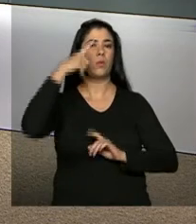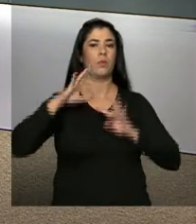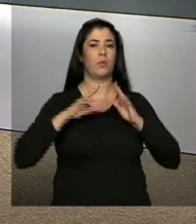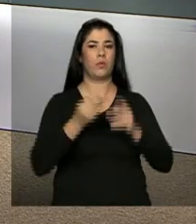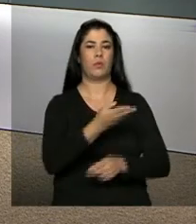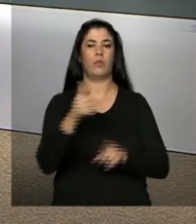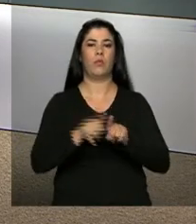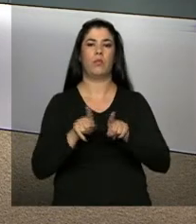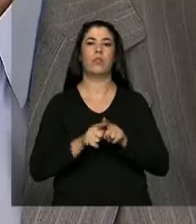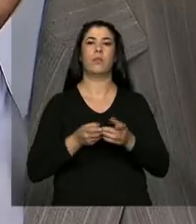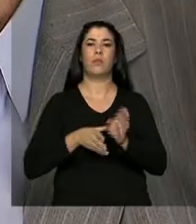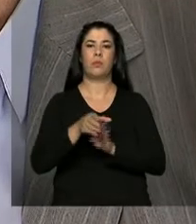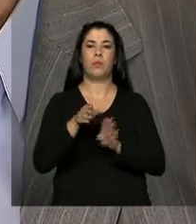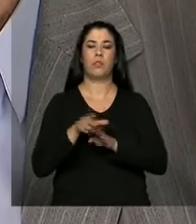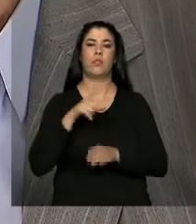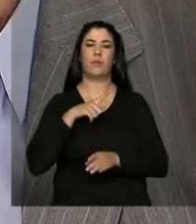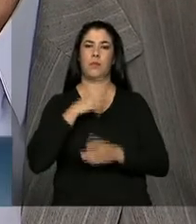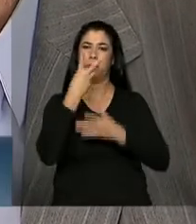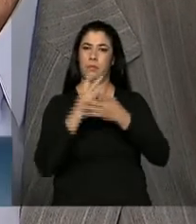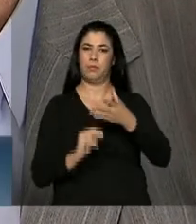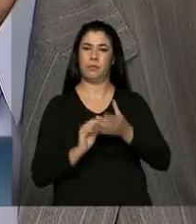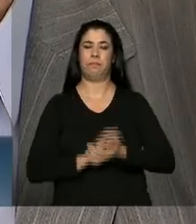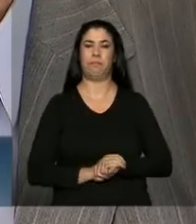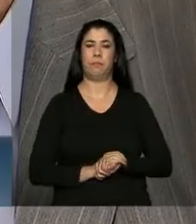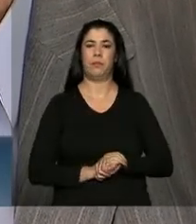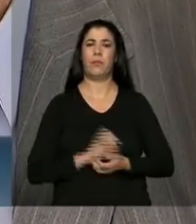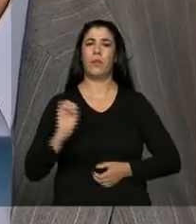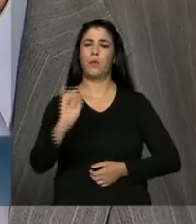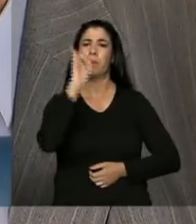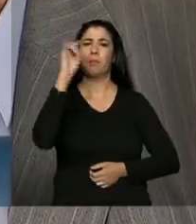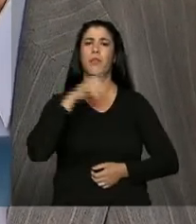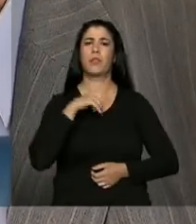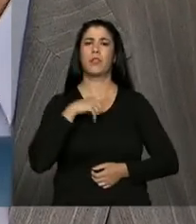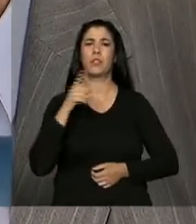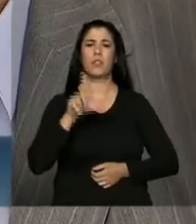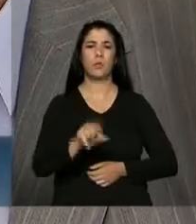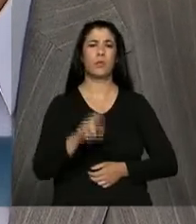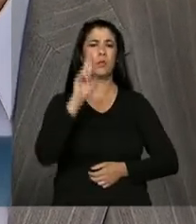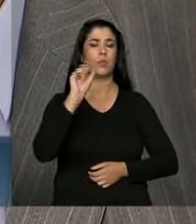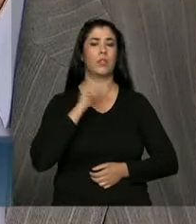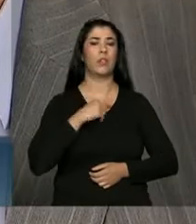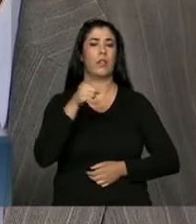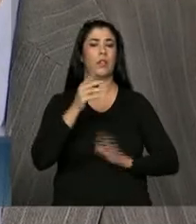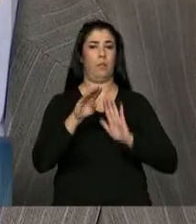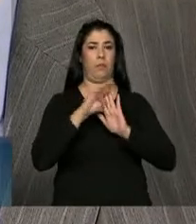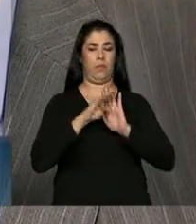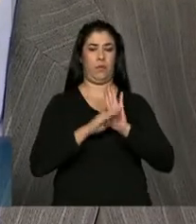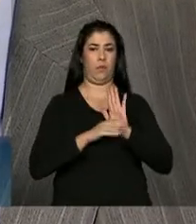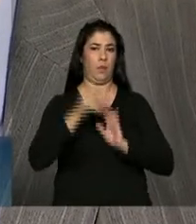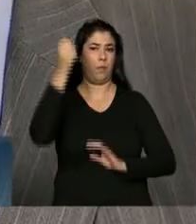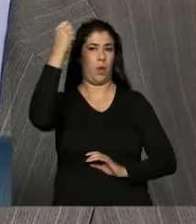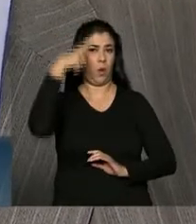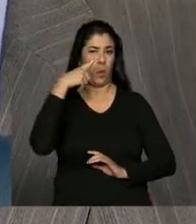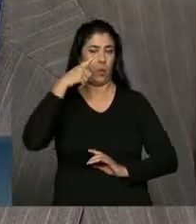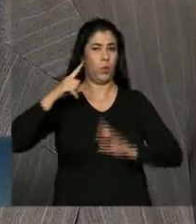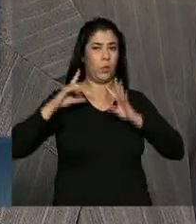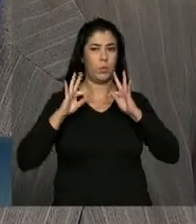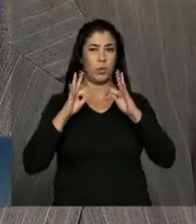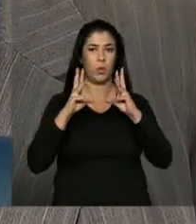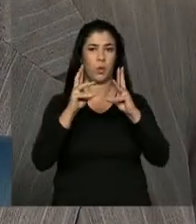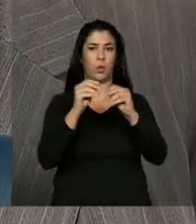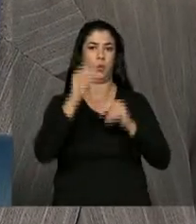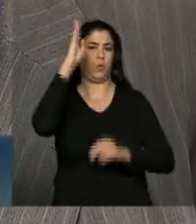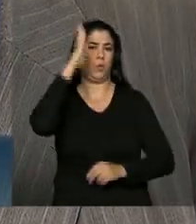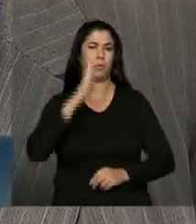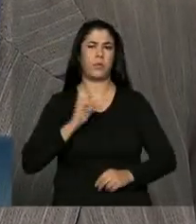sobre as cartilhas bilíngues primeiro lugar é importante destacar que esse programa Luz Para Todos em todo o